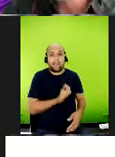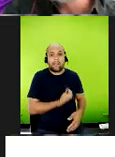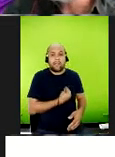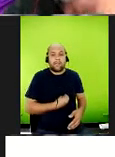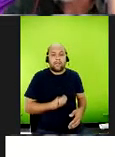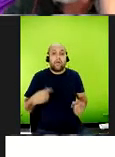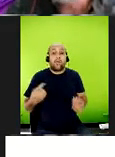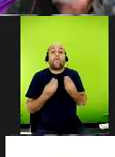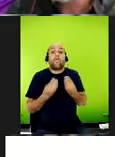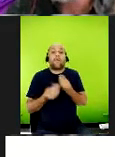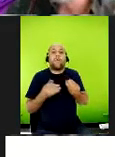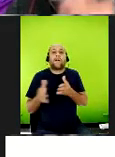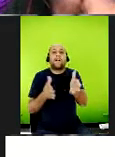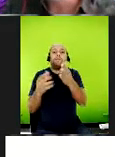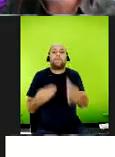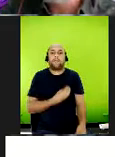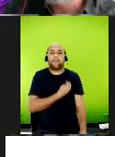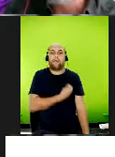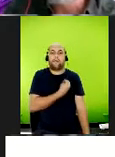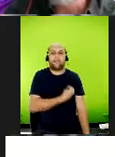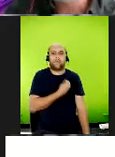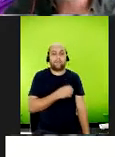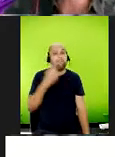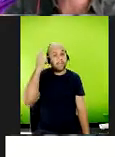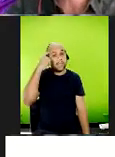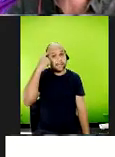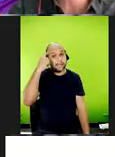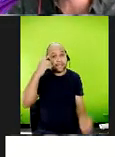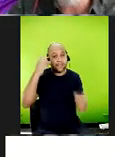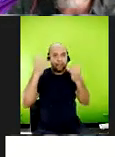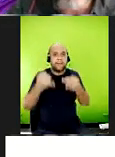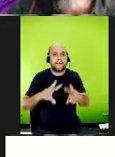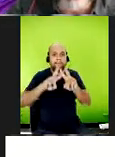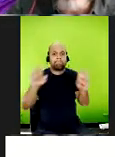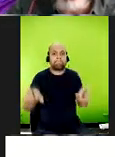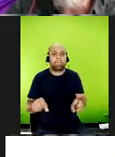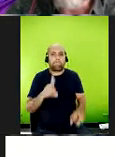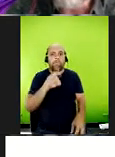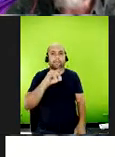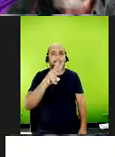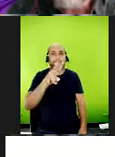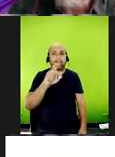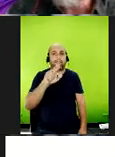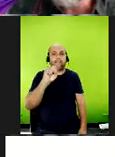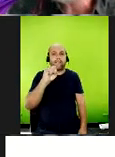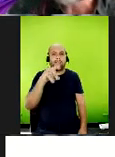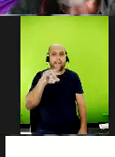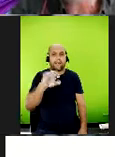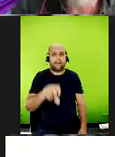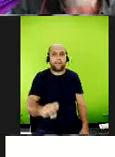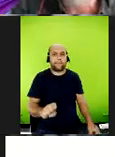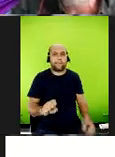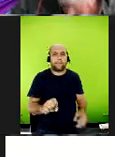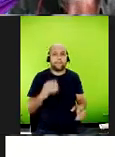tua trajetória de vida o que que se faz falar pensar dizer alguma coisa sobre diversidade Quais são os preconceitos que você tem mais arraigado arraigar mais profundamente dentro de